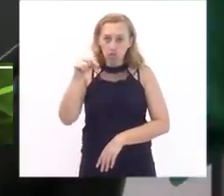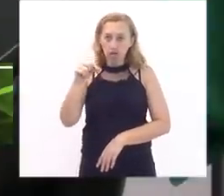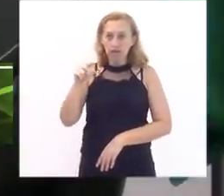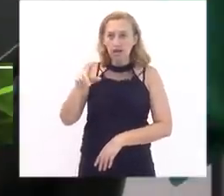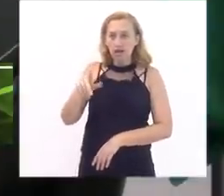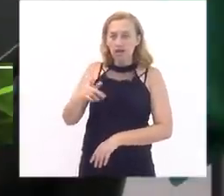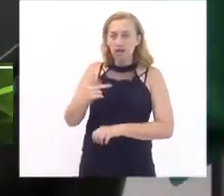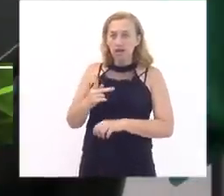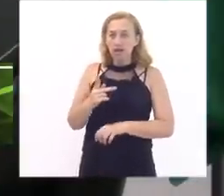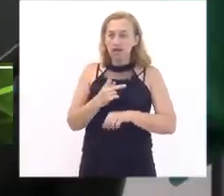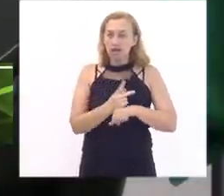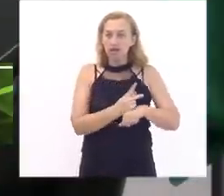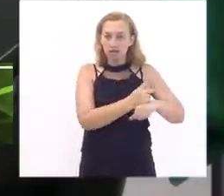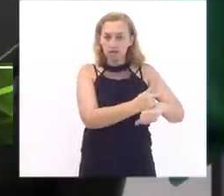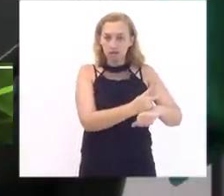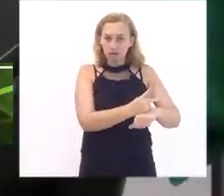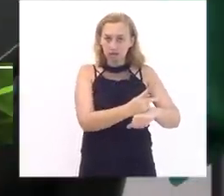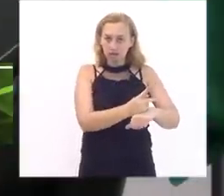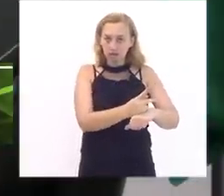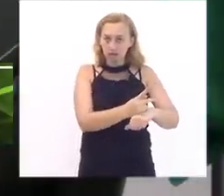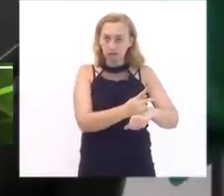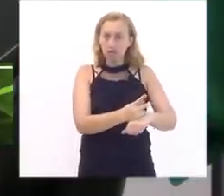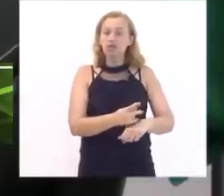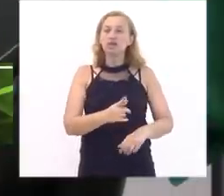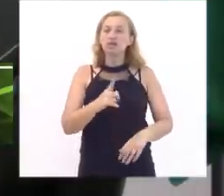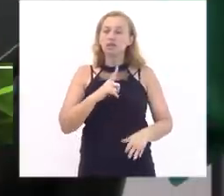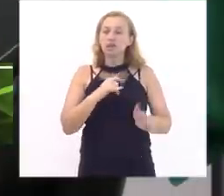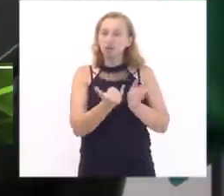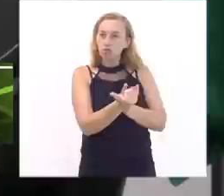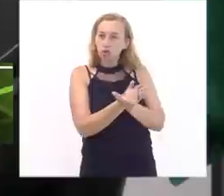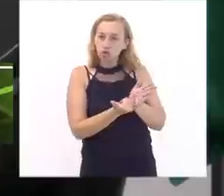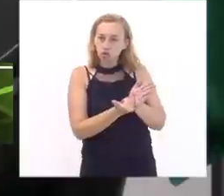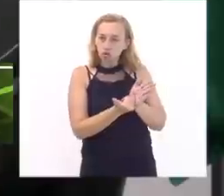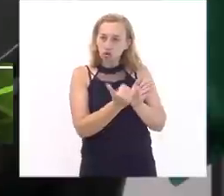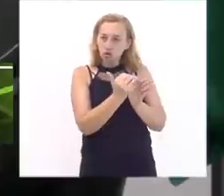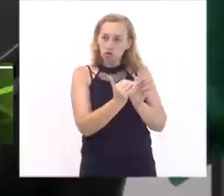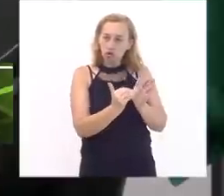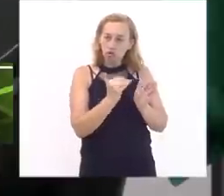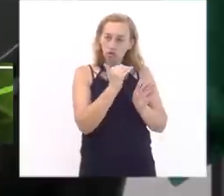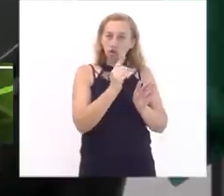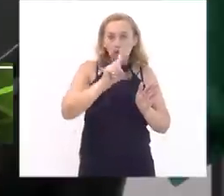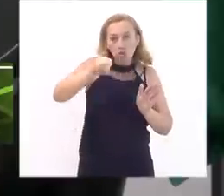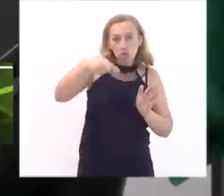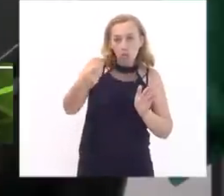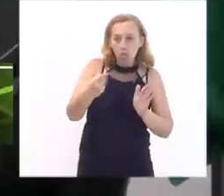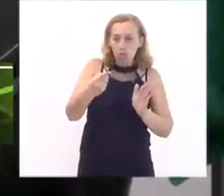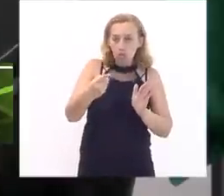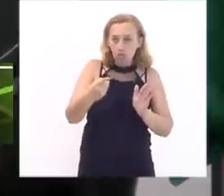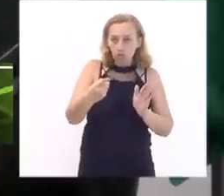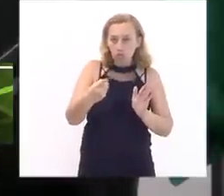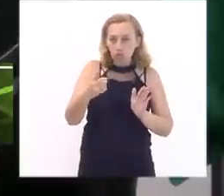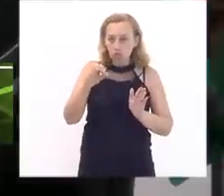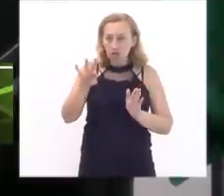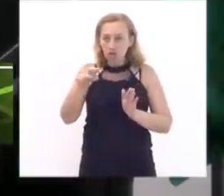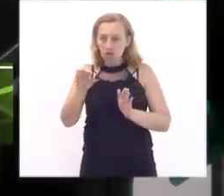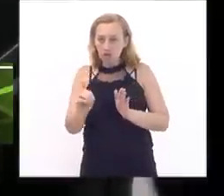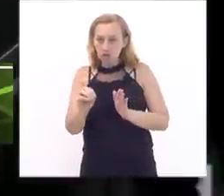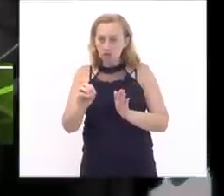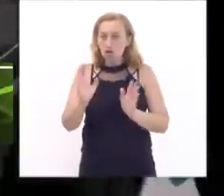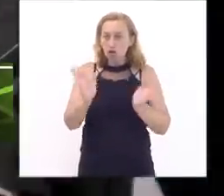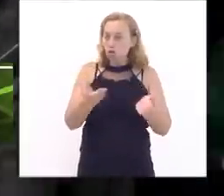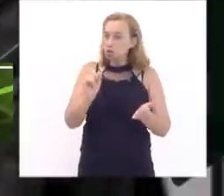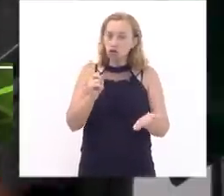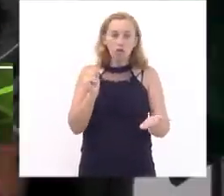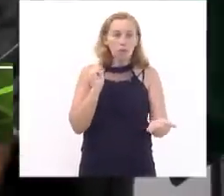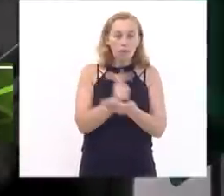gratificação, ele vai, além de ter um imposto de renda sobre essa gratificação, também sobre outros benefícios que hoje ele não, eles não